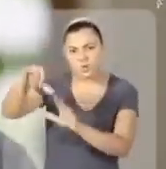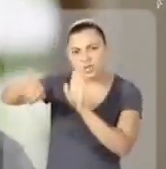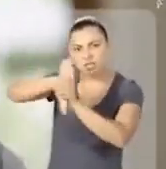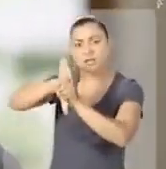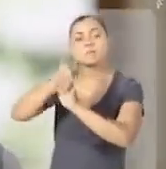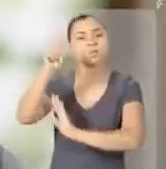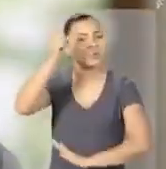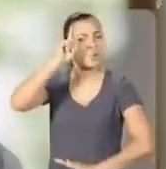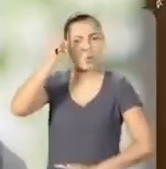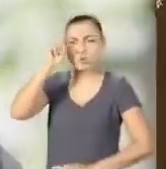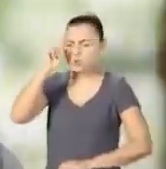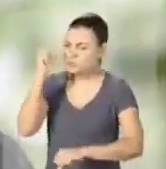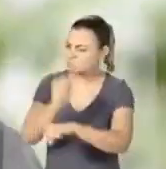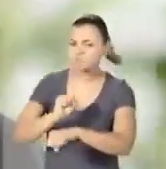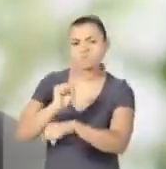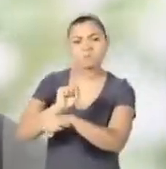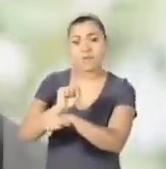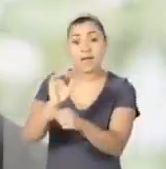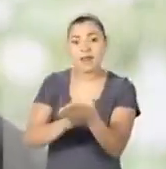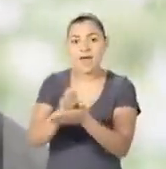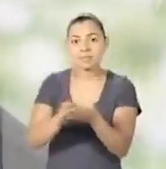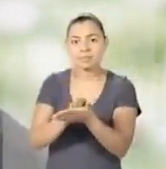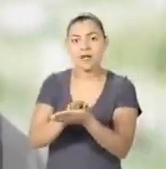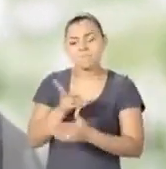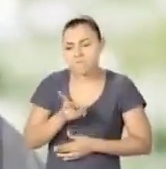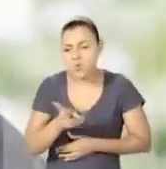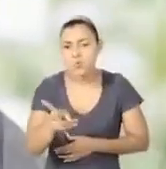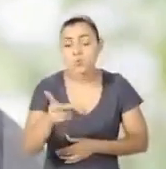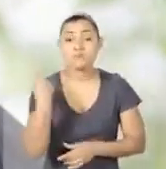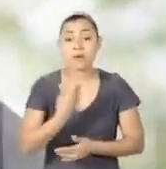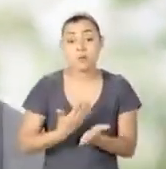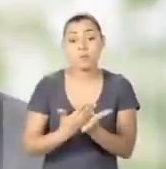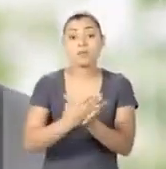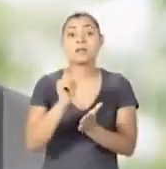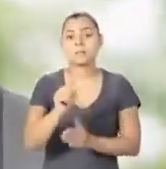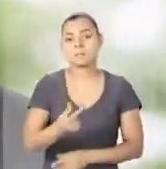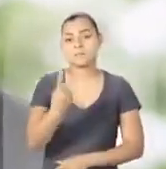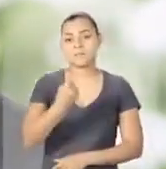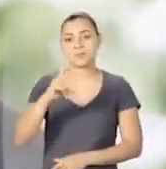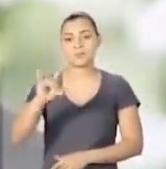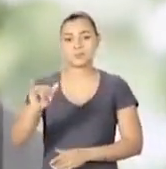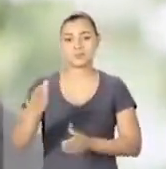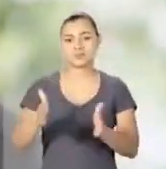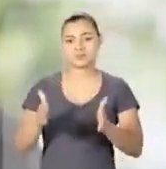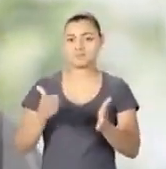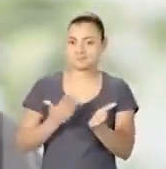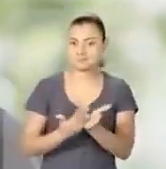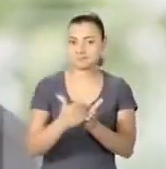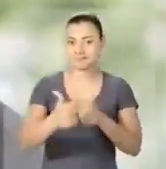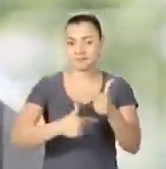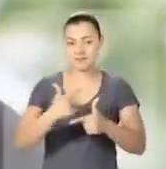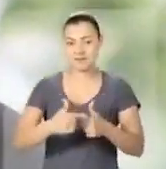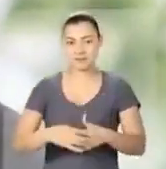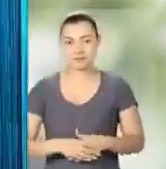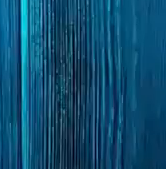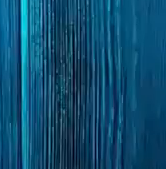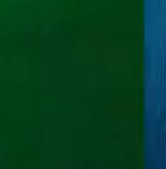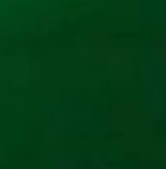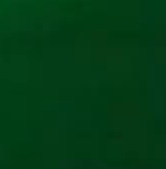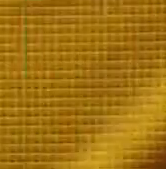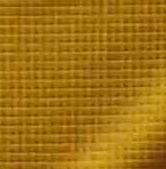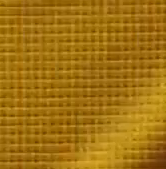governo, a luta contra o crime vai ser diária e sem trégua. E vai começar no primeiro dia do meu